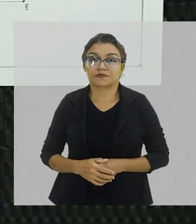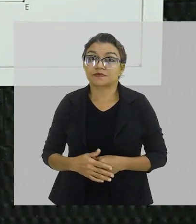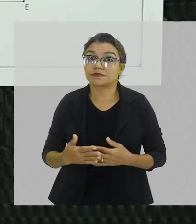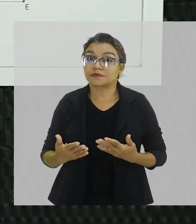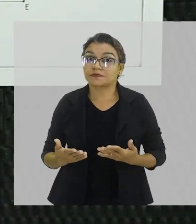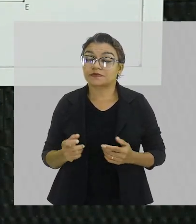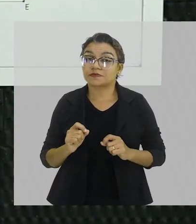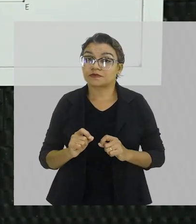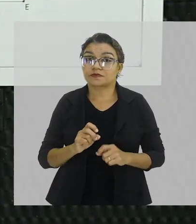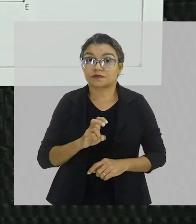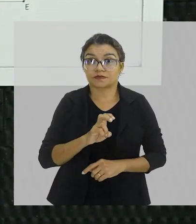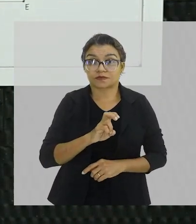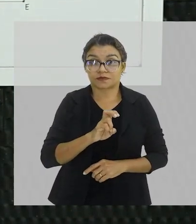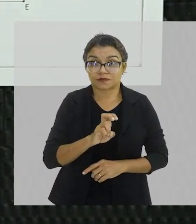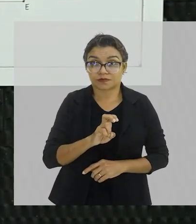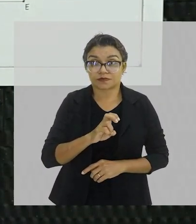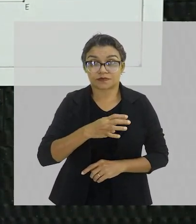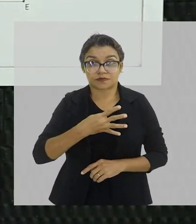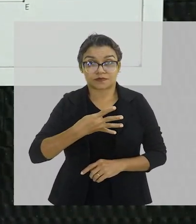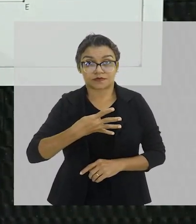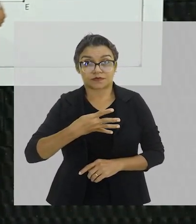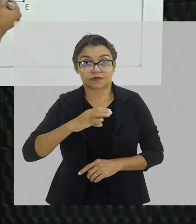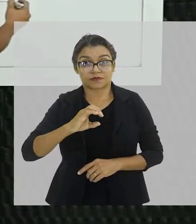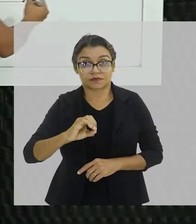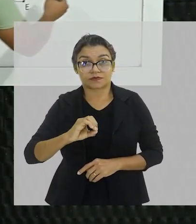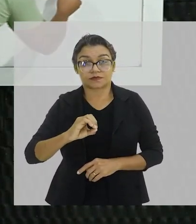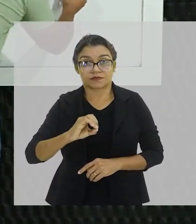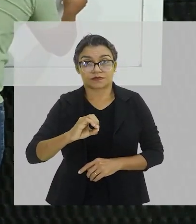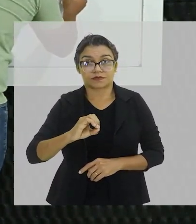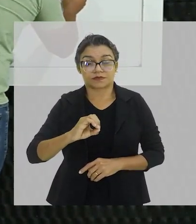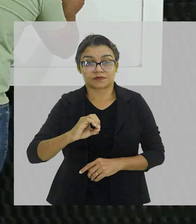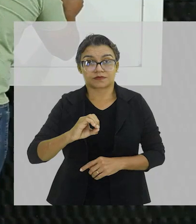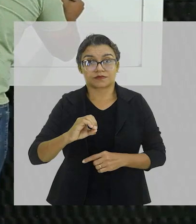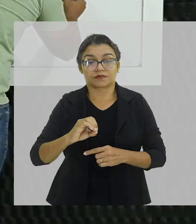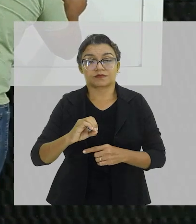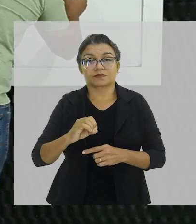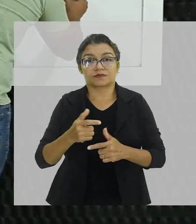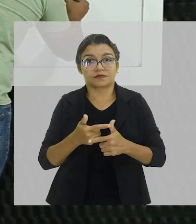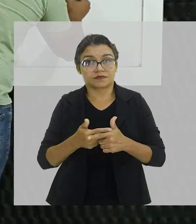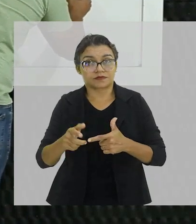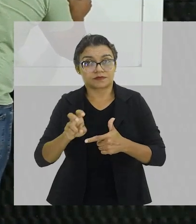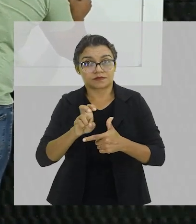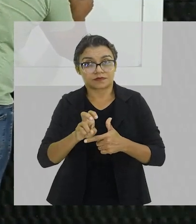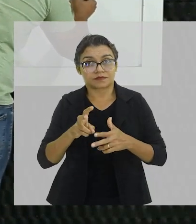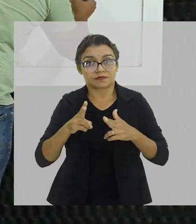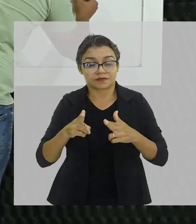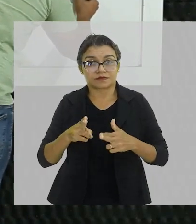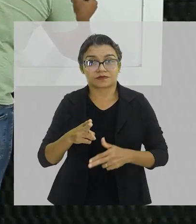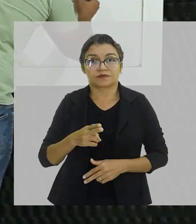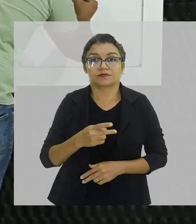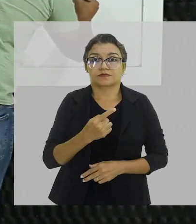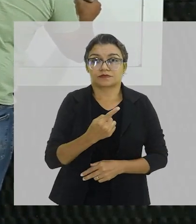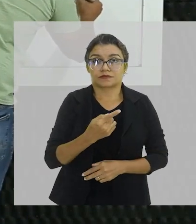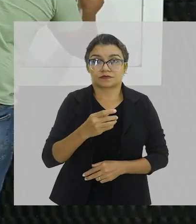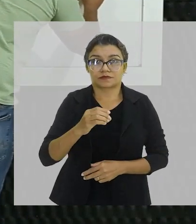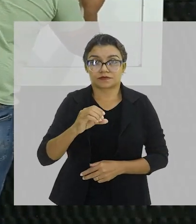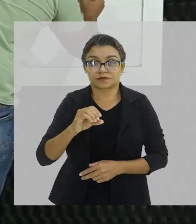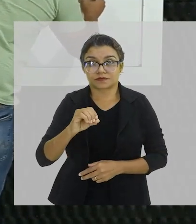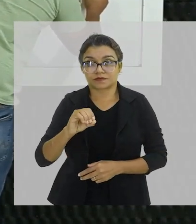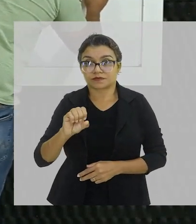Então, 540 dividido por 5, desculpem, é igual a 108, turminha. Fazendo essa conta aqui, você vai